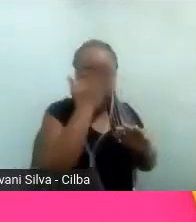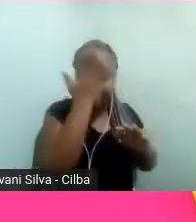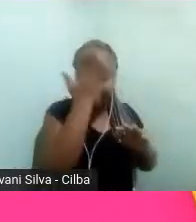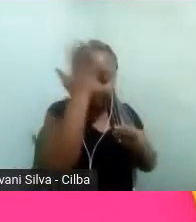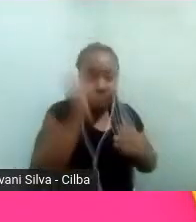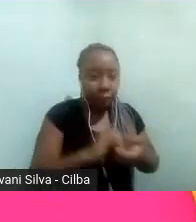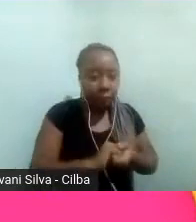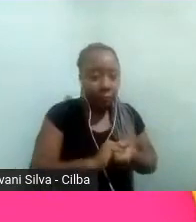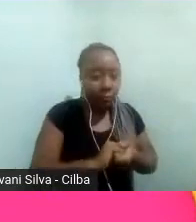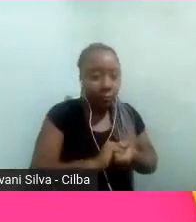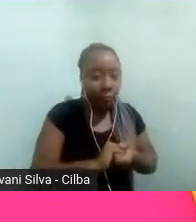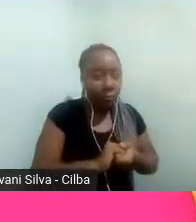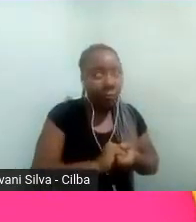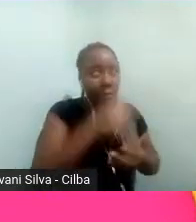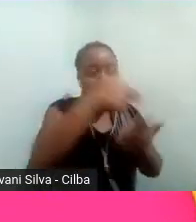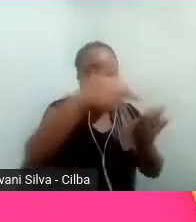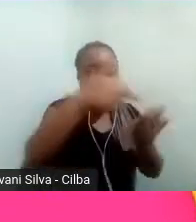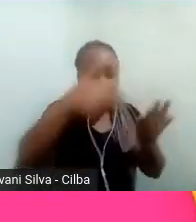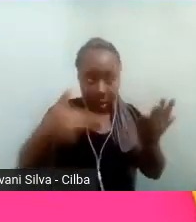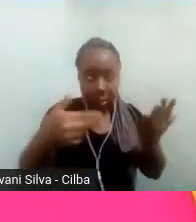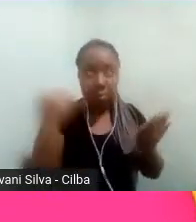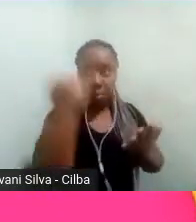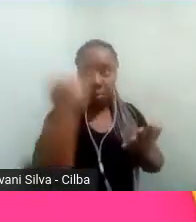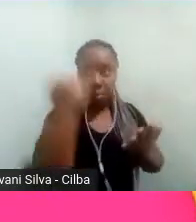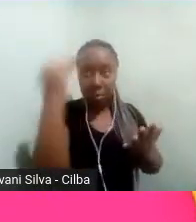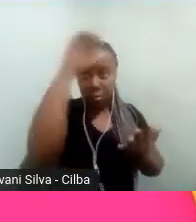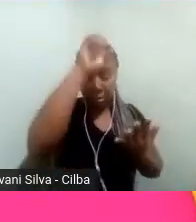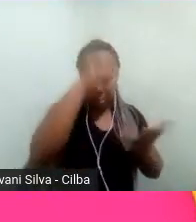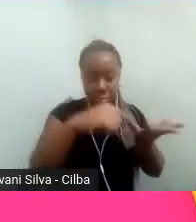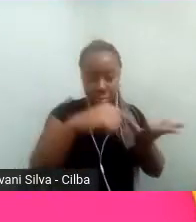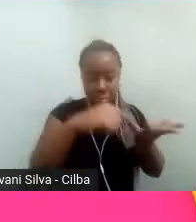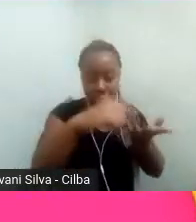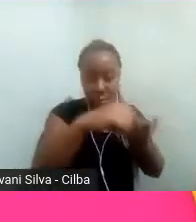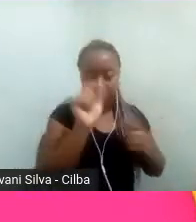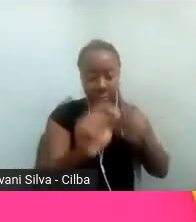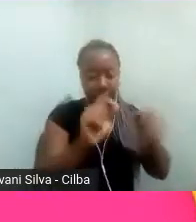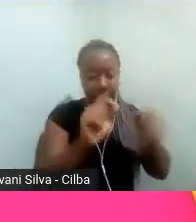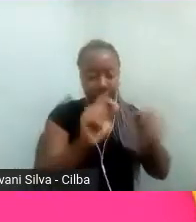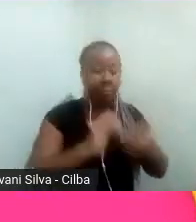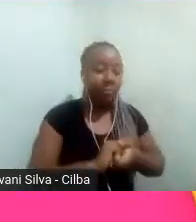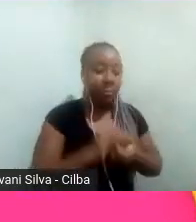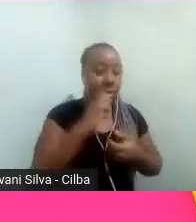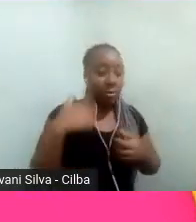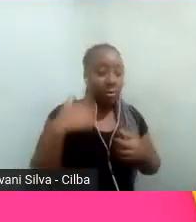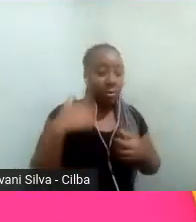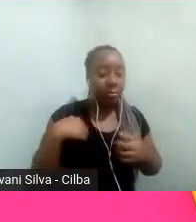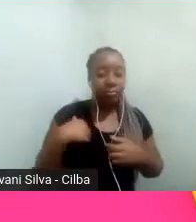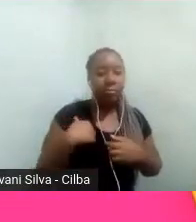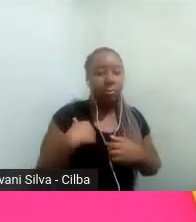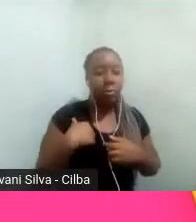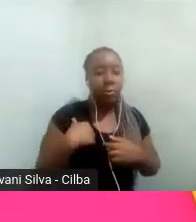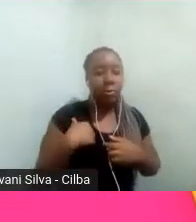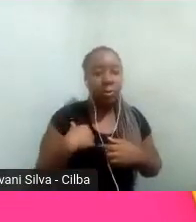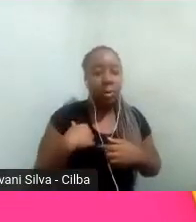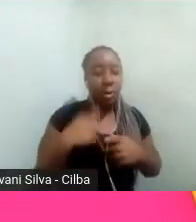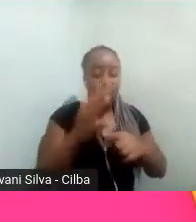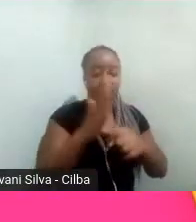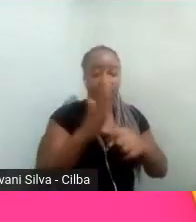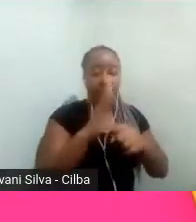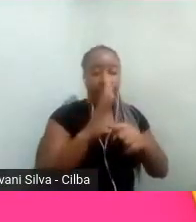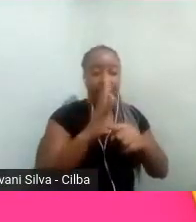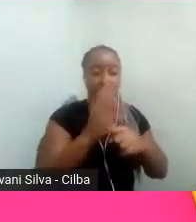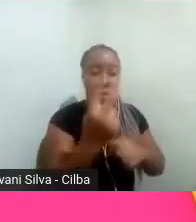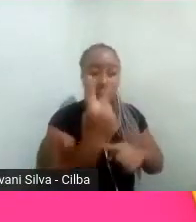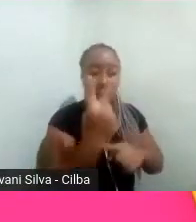Coisas importantes que a gente aprende. Se eu pegar 2 baterias e